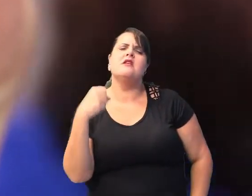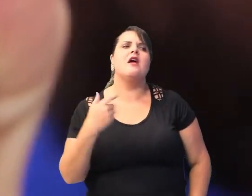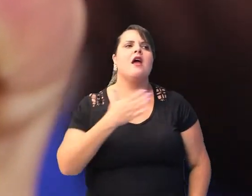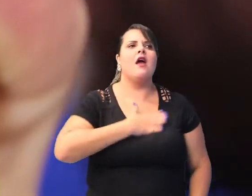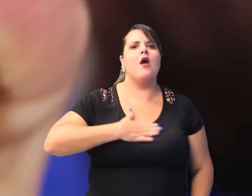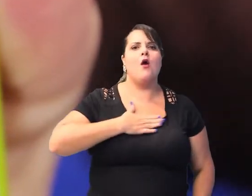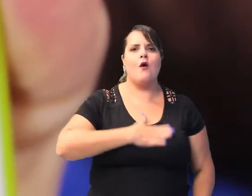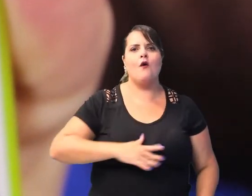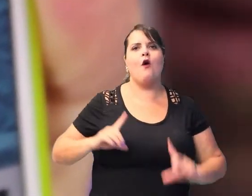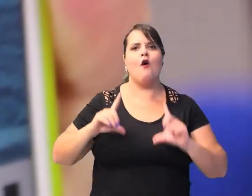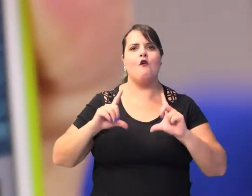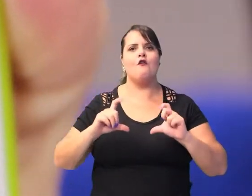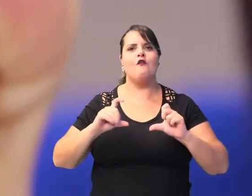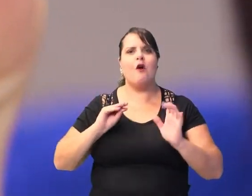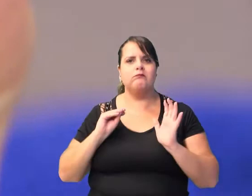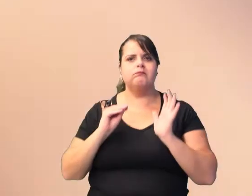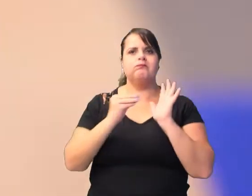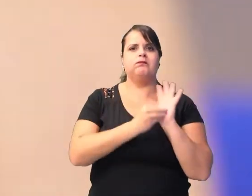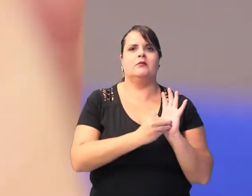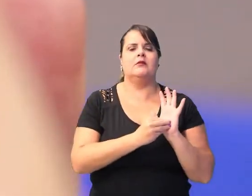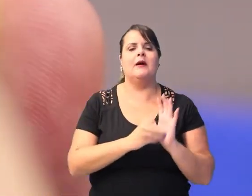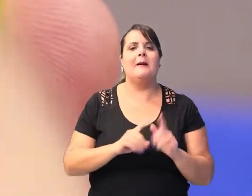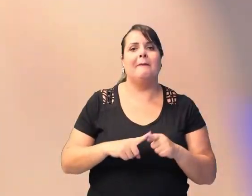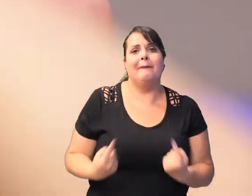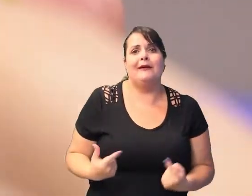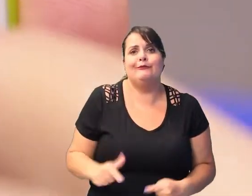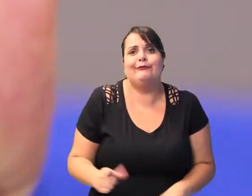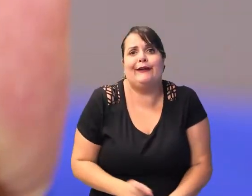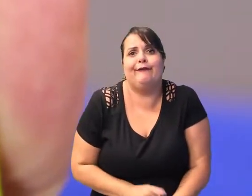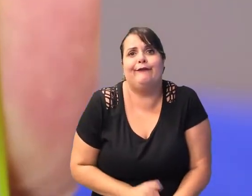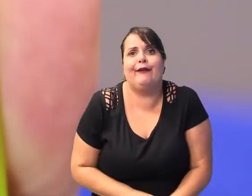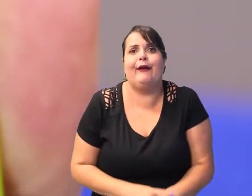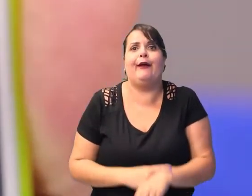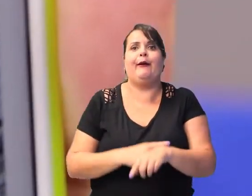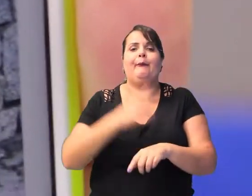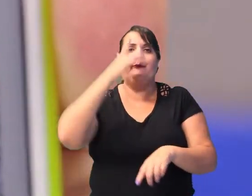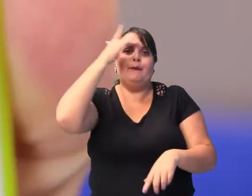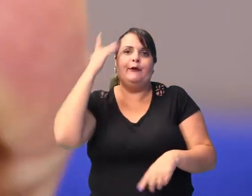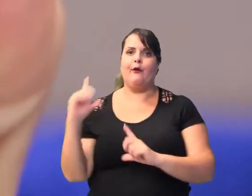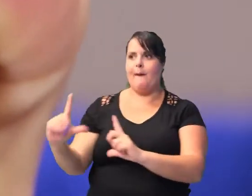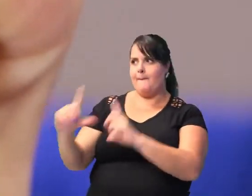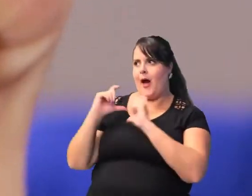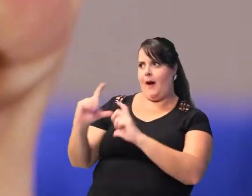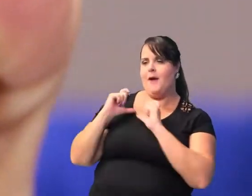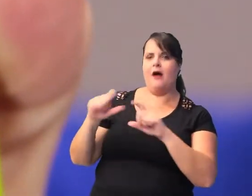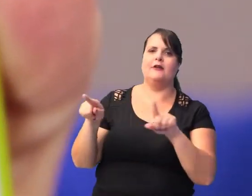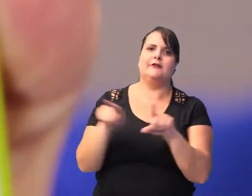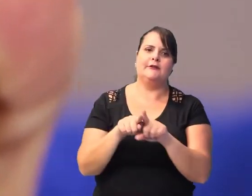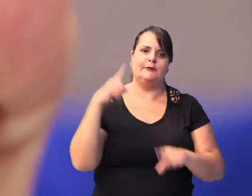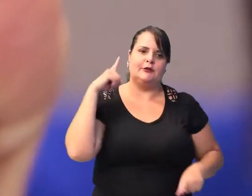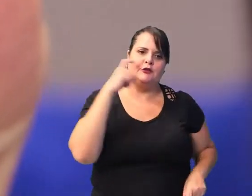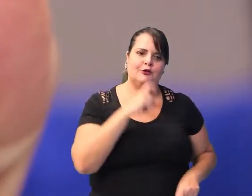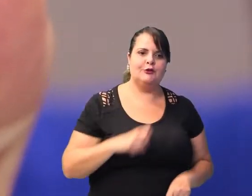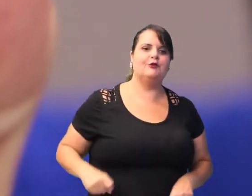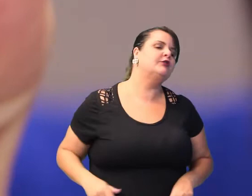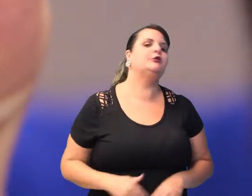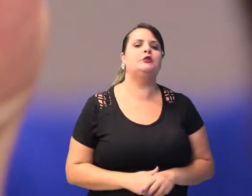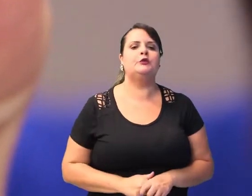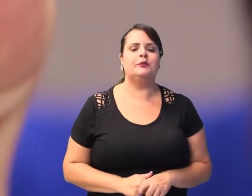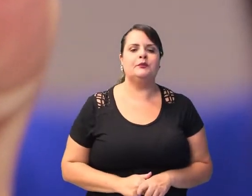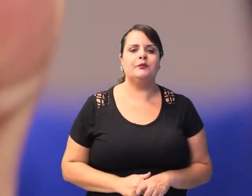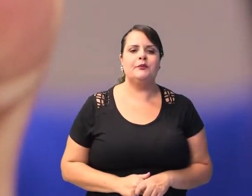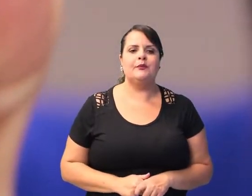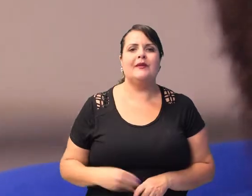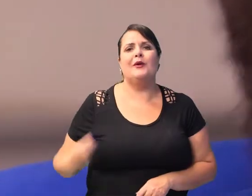é que o barulho não né não meu eu gosto eu gostar problema em alguém tira foto né eu só não posso